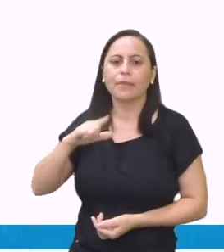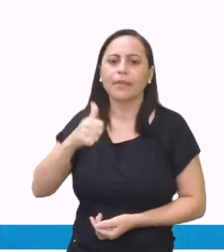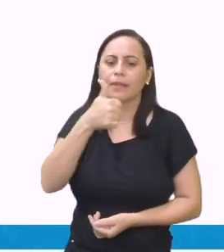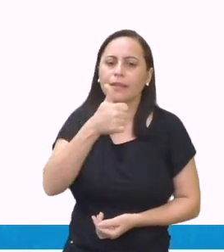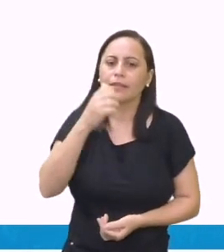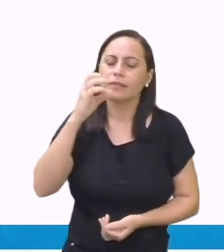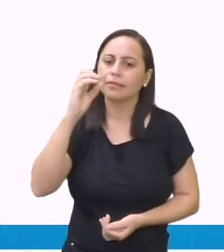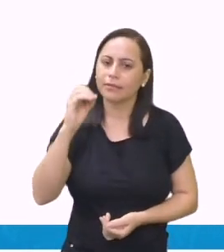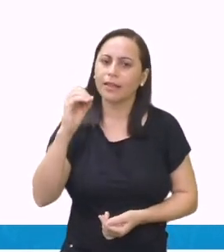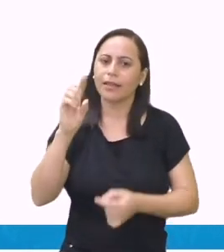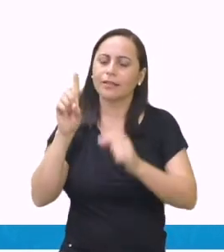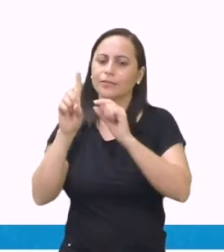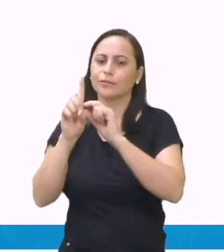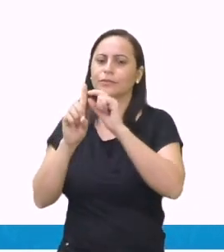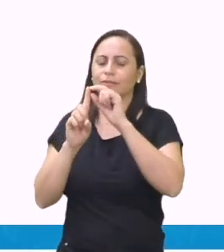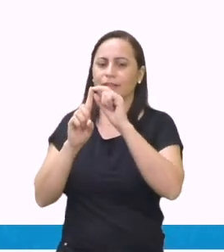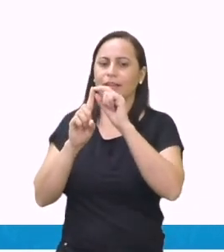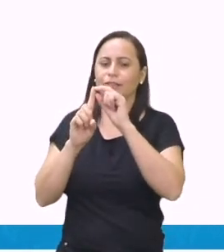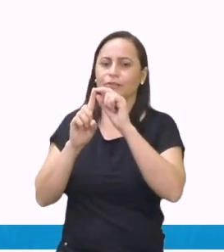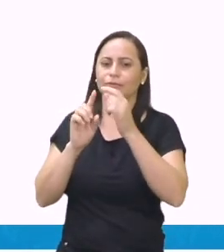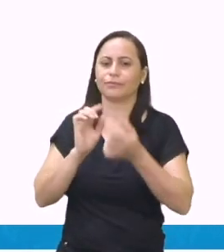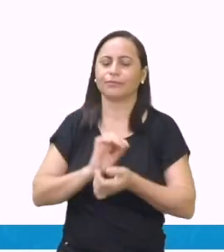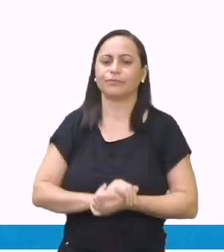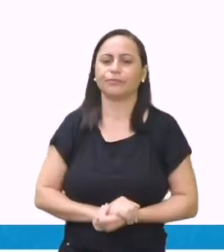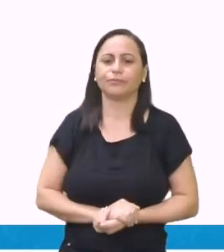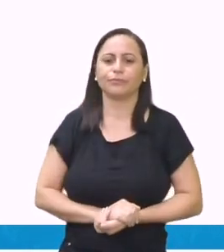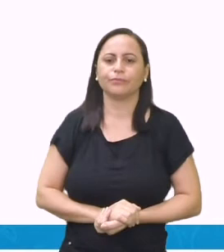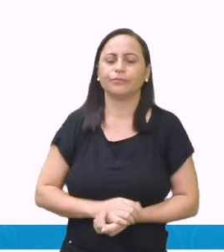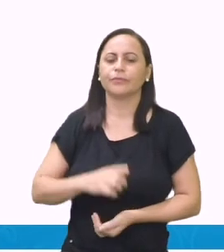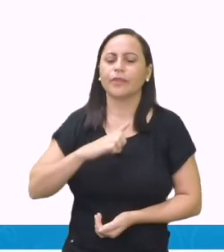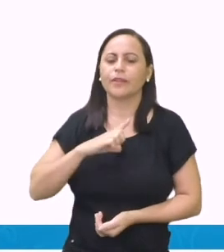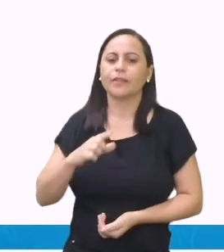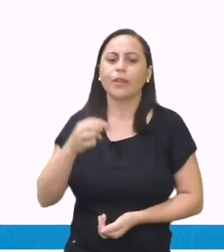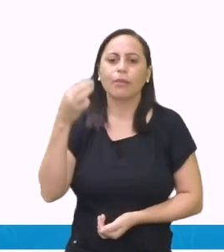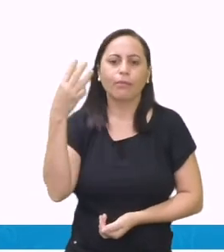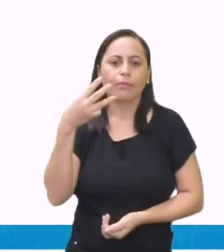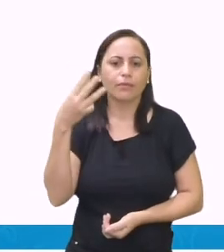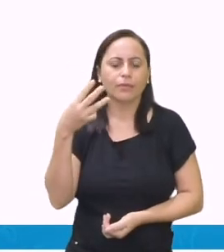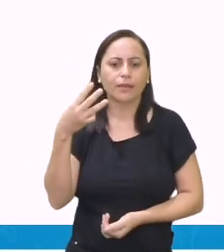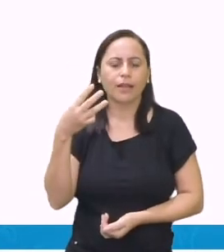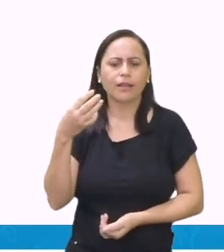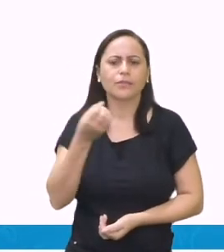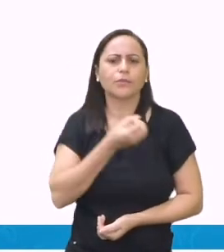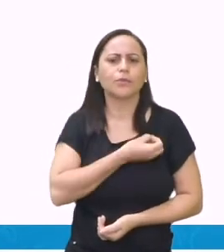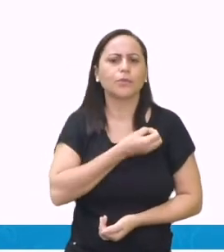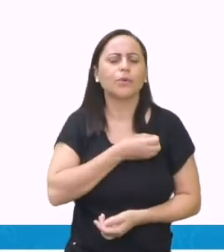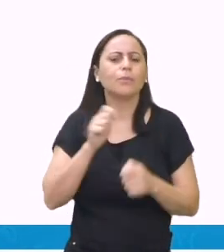uma delas é uma dezena. Eu tenho 3. Que número